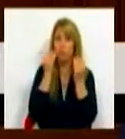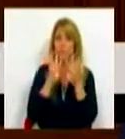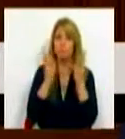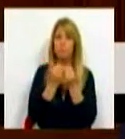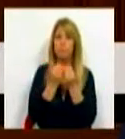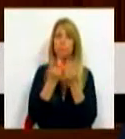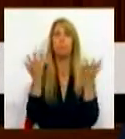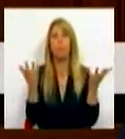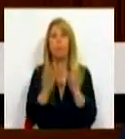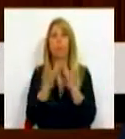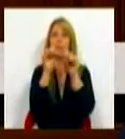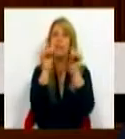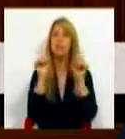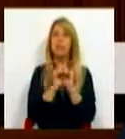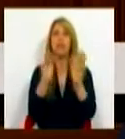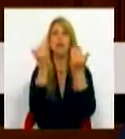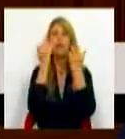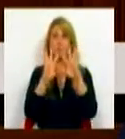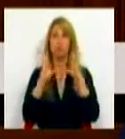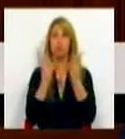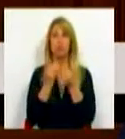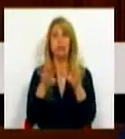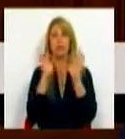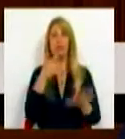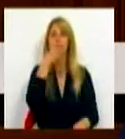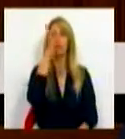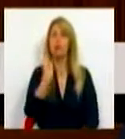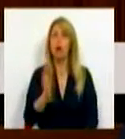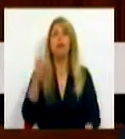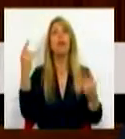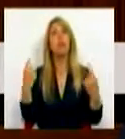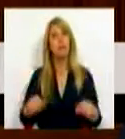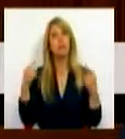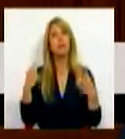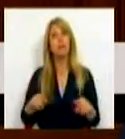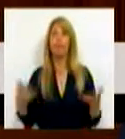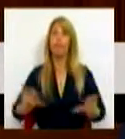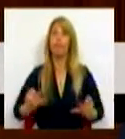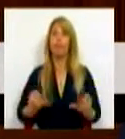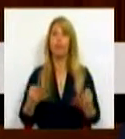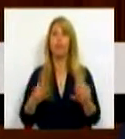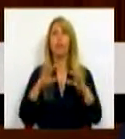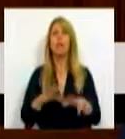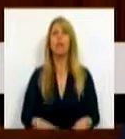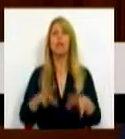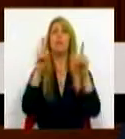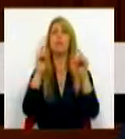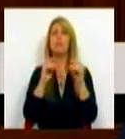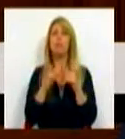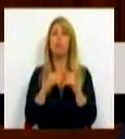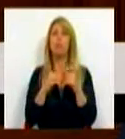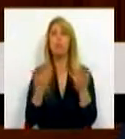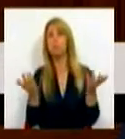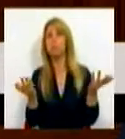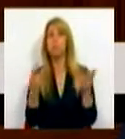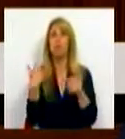Bom, o sistema de informação como um todo, como eu já referi, teve, de facto, uma evolução,